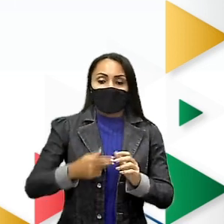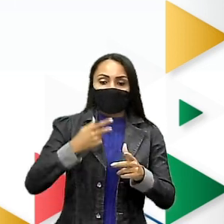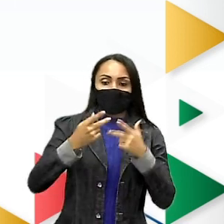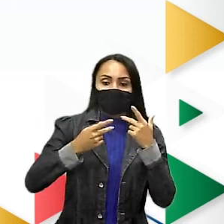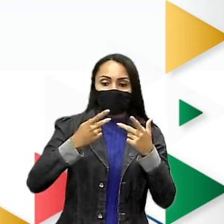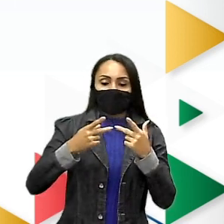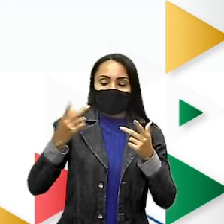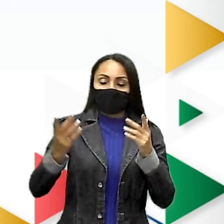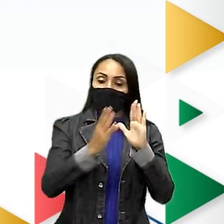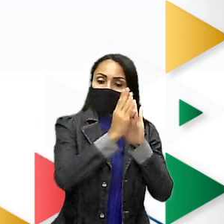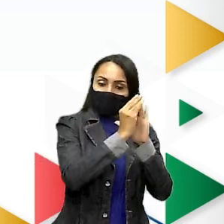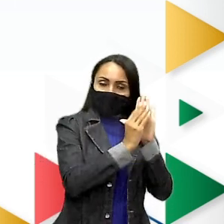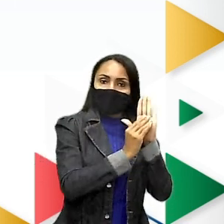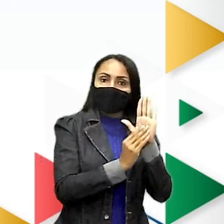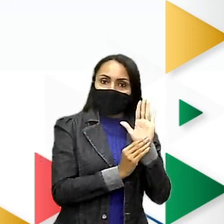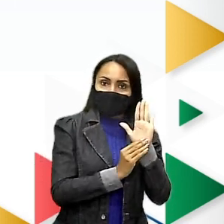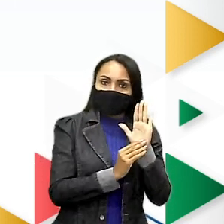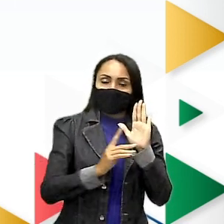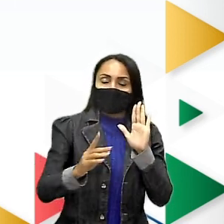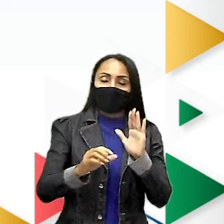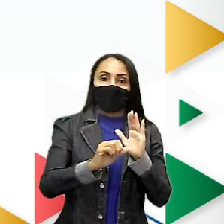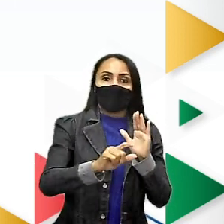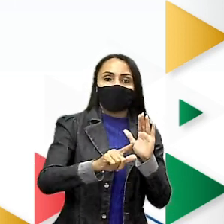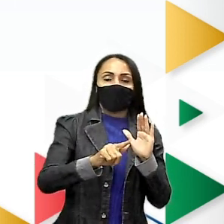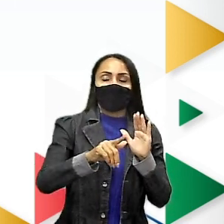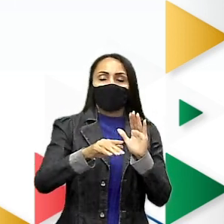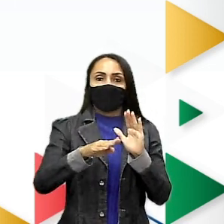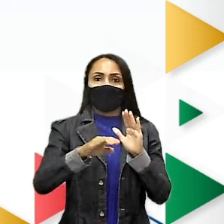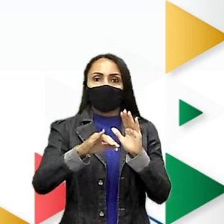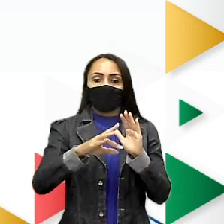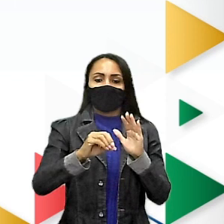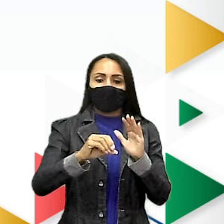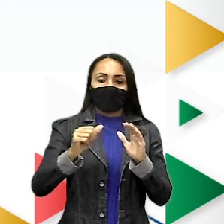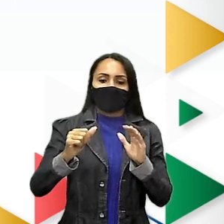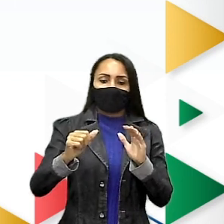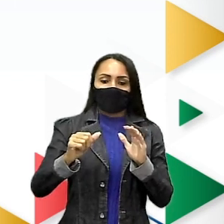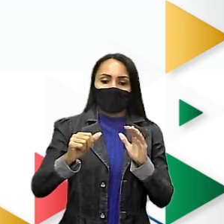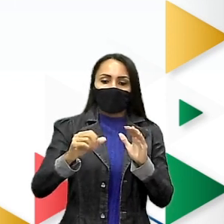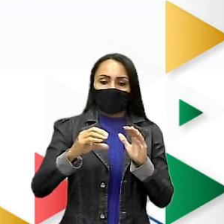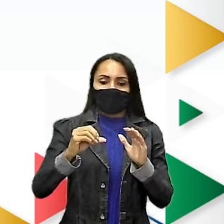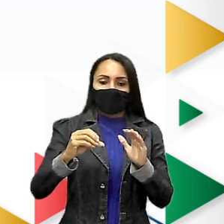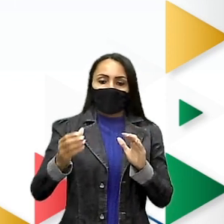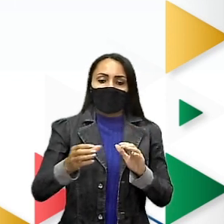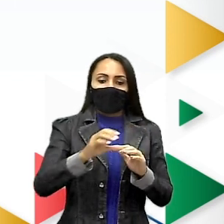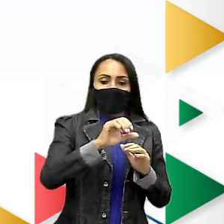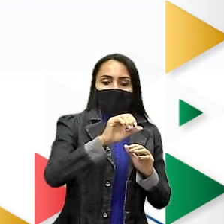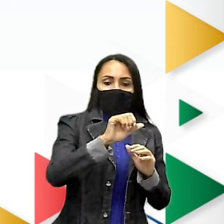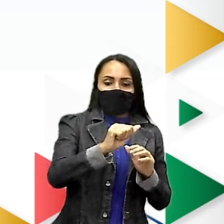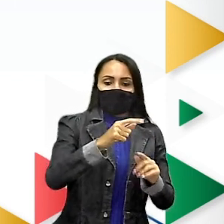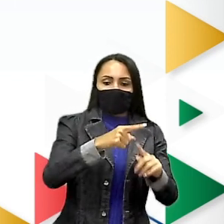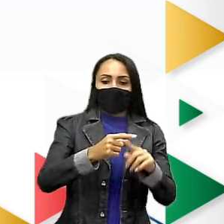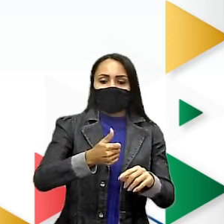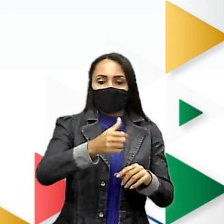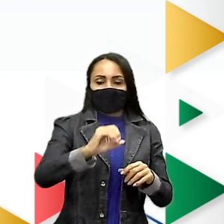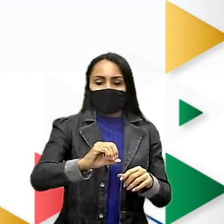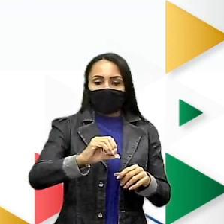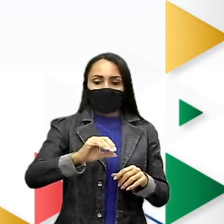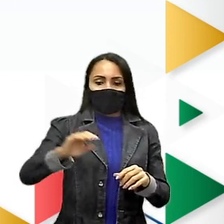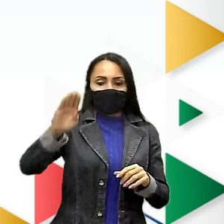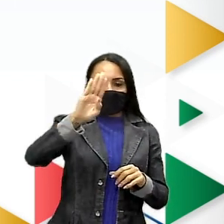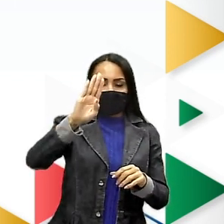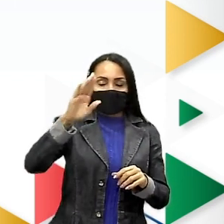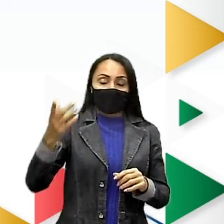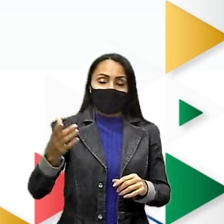fala no modelo, né? Modelo algébrico é isso aí, ó. A vezes 10 elevado a B, onde A